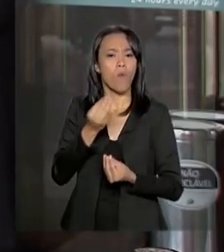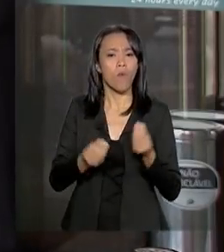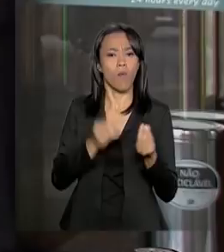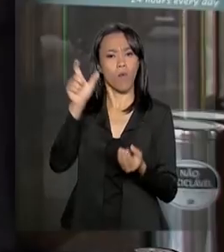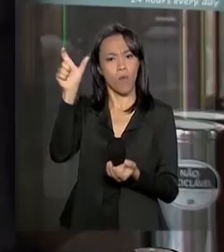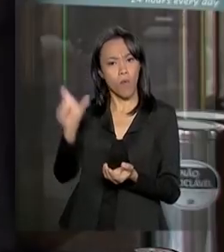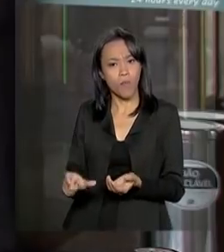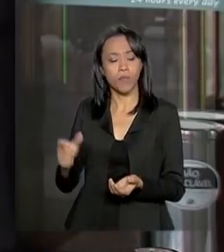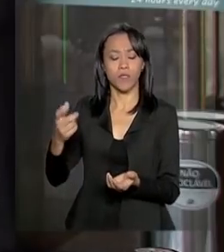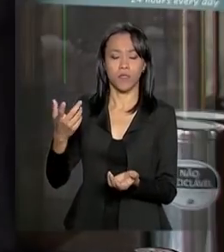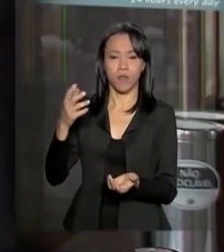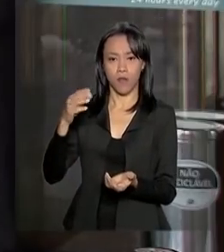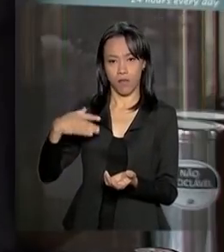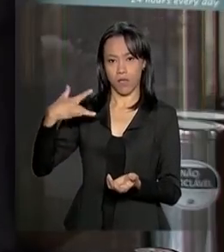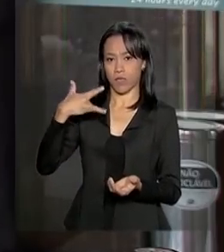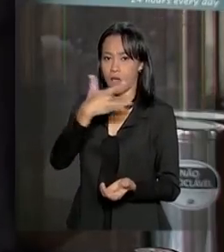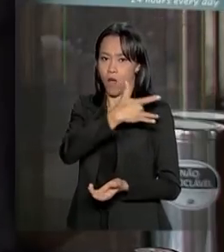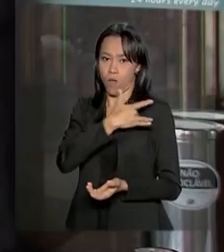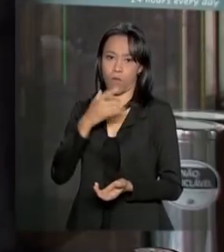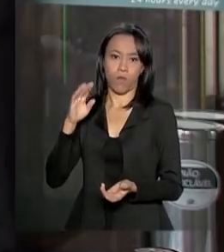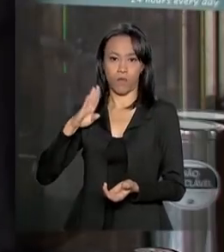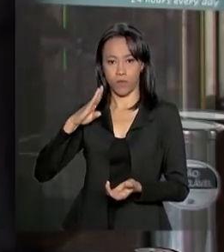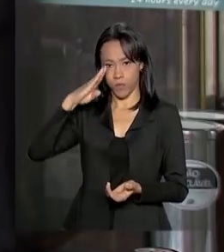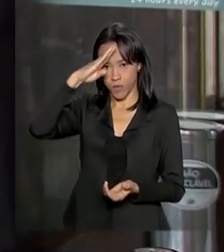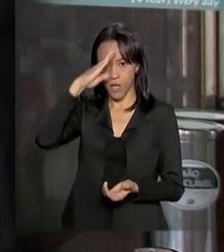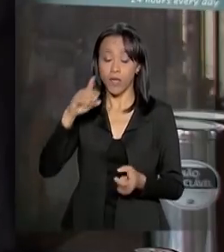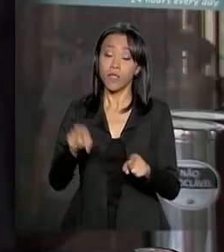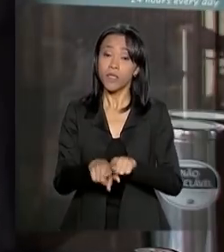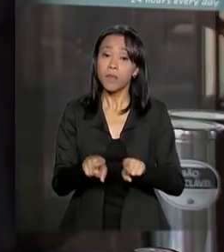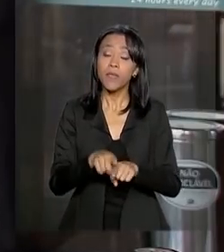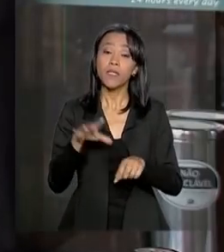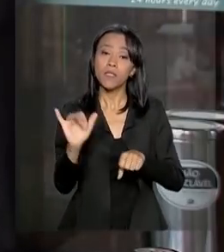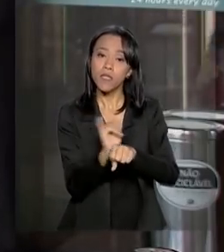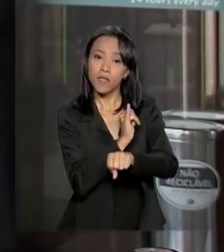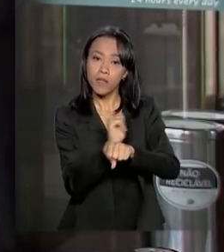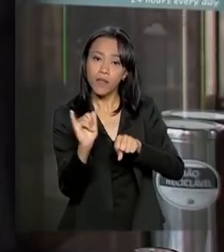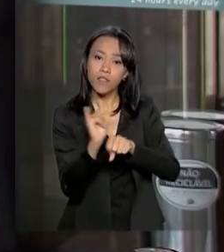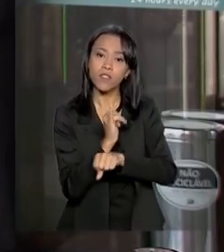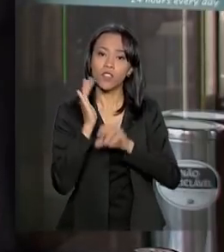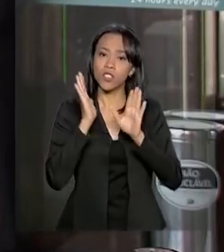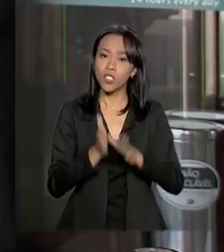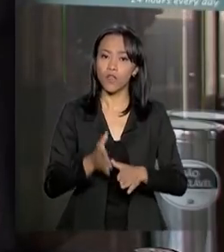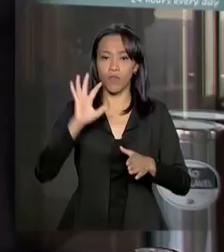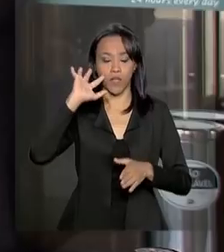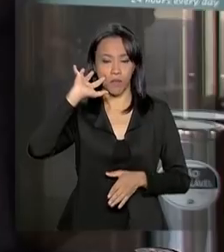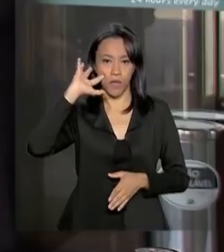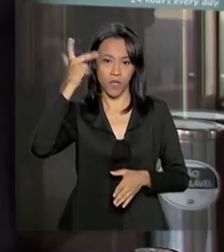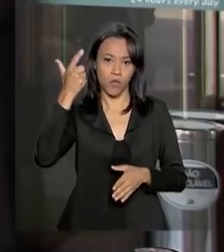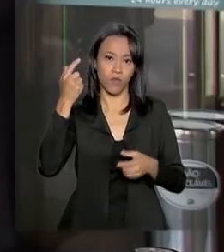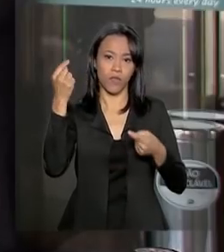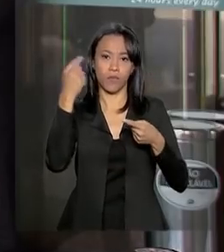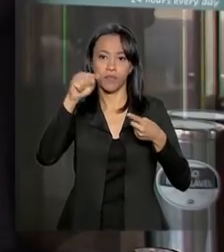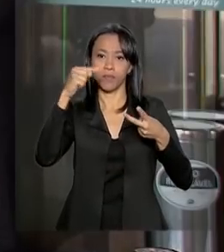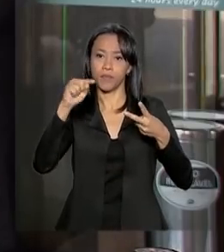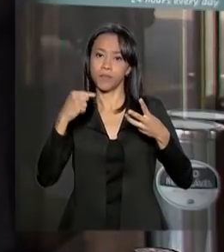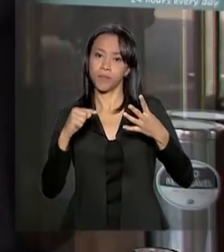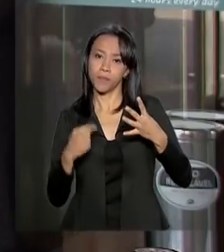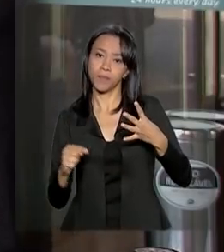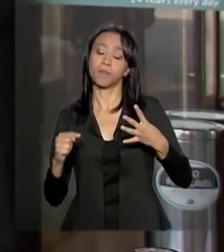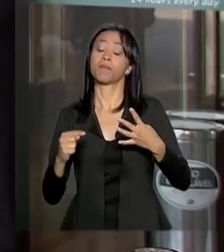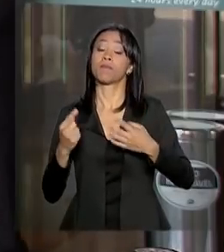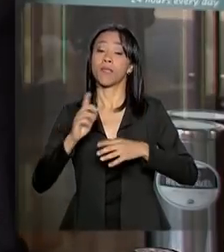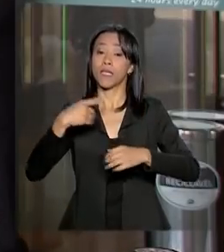presidente Bolsonaro e também a respeito de algumas medidas que foram tomadas para remediar a situação em